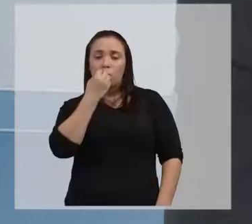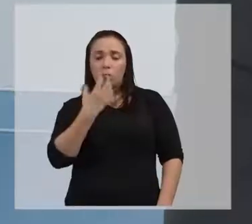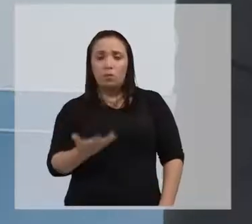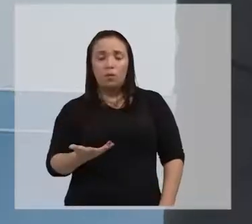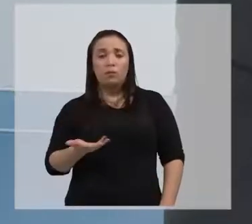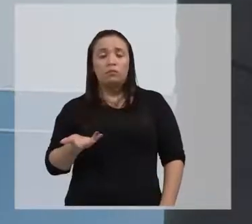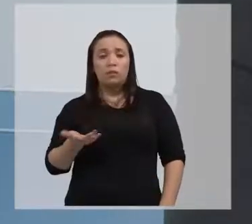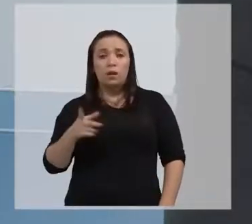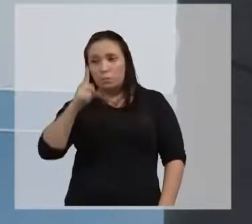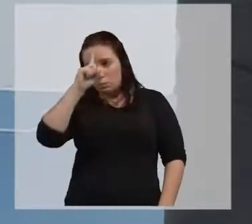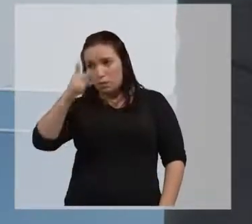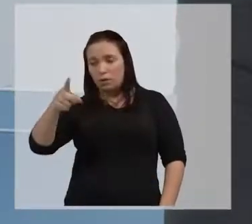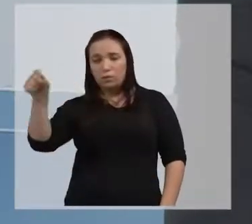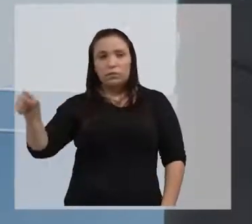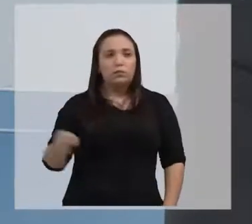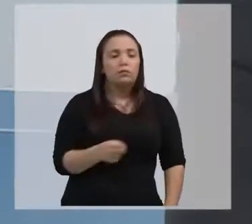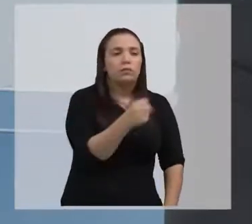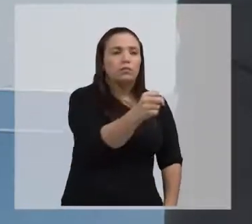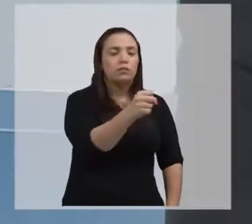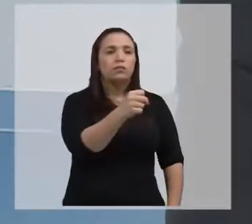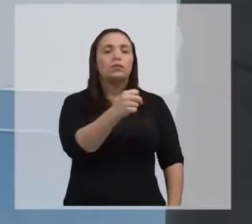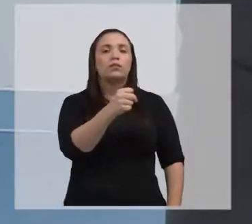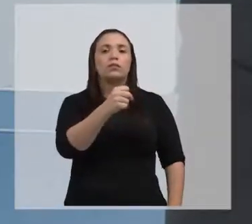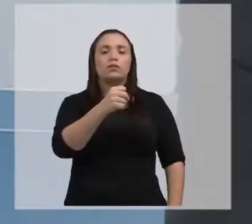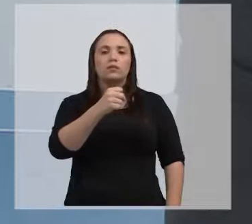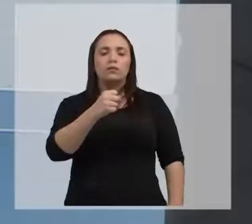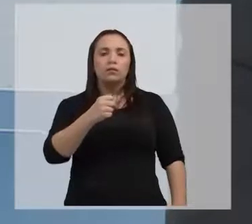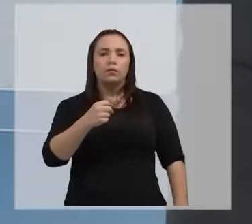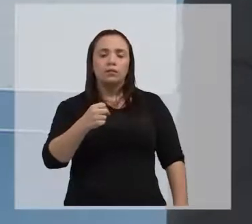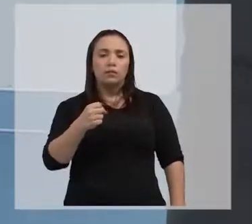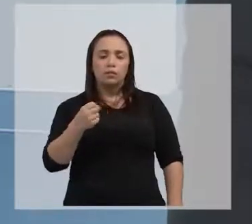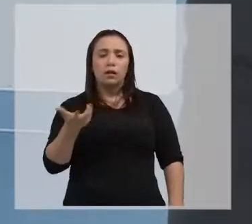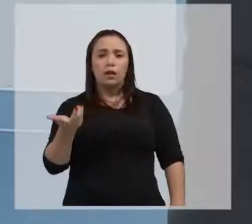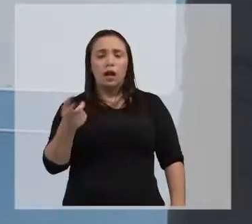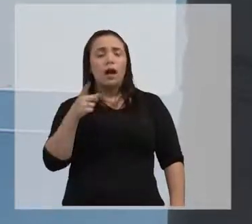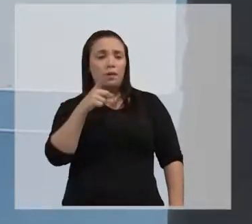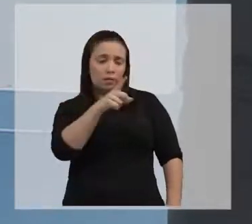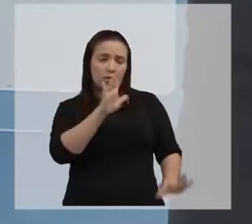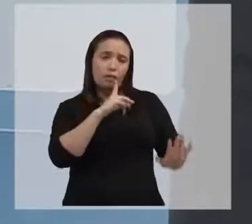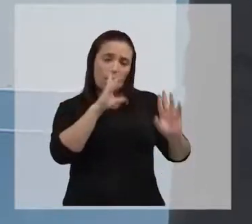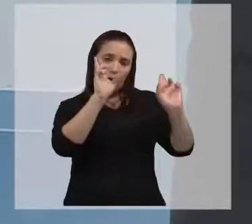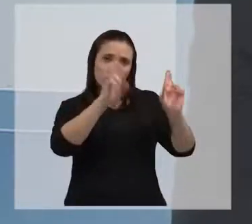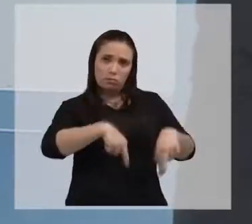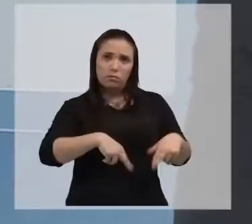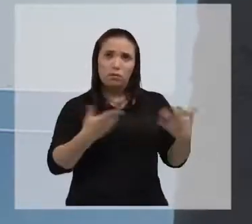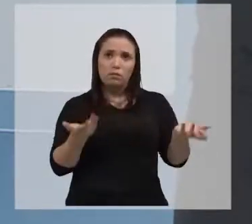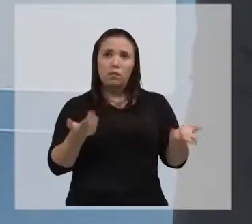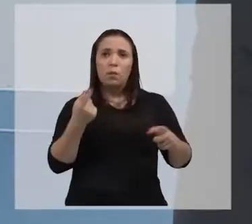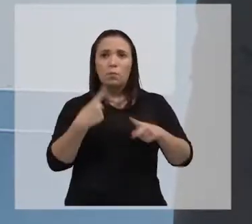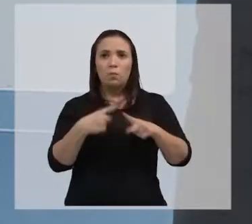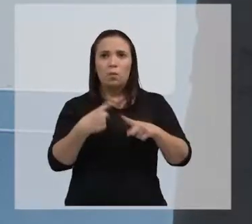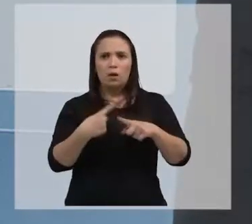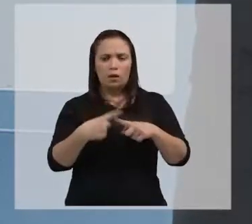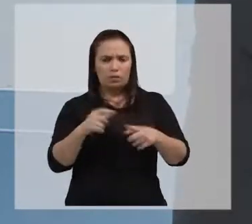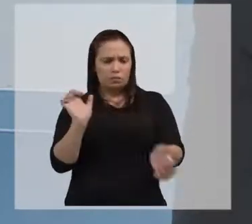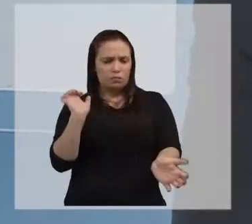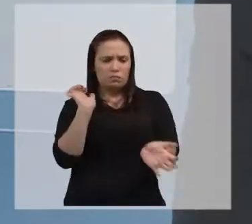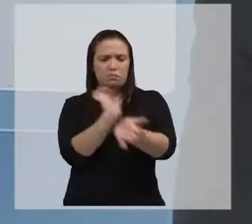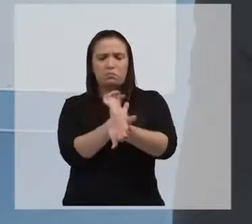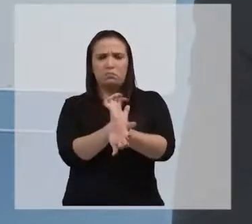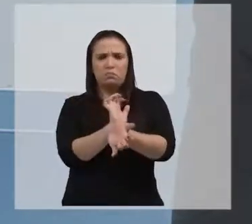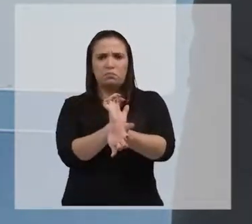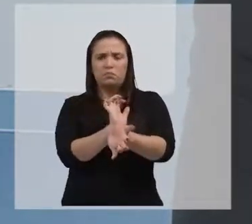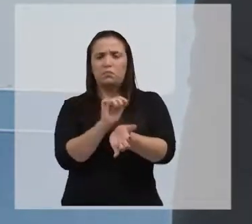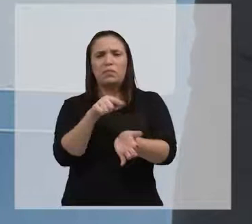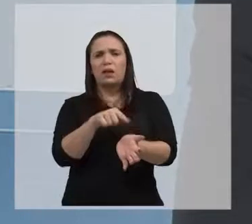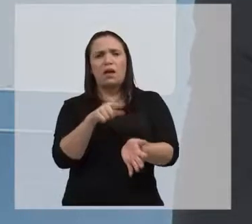devolveu o Sérgio Cabral para lá, discutiu até a questão da prisão, que eu acho até que ele tem razão. Que não tem necessidade de algemar nenhum caras desse aí, nem